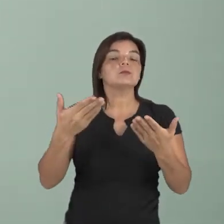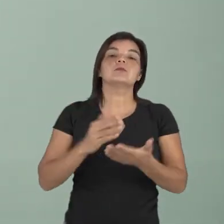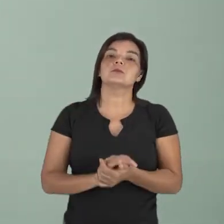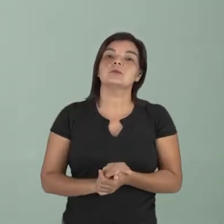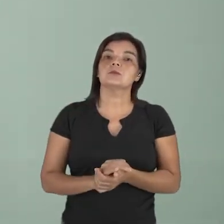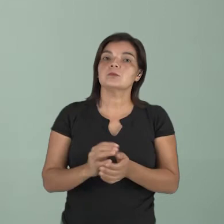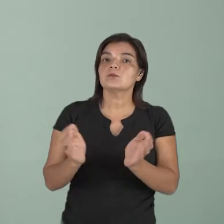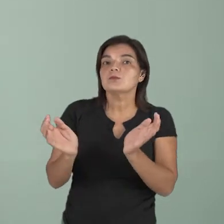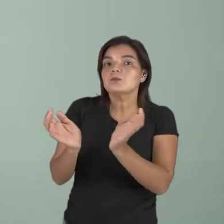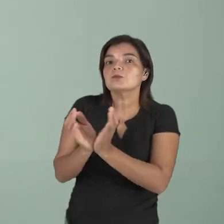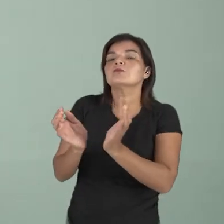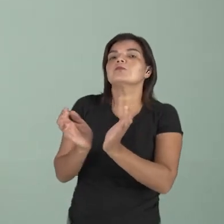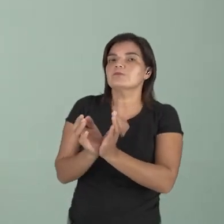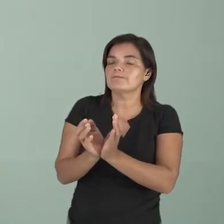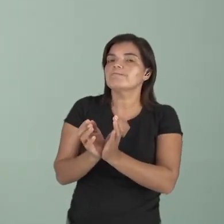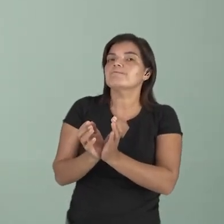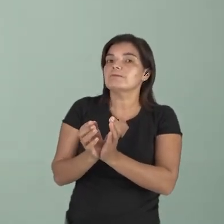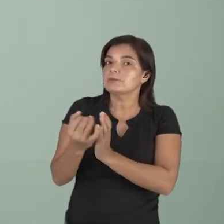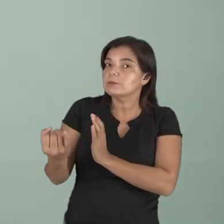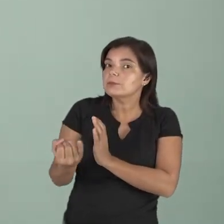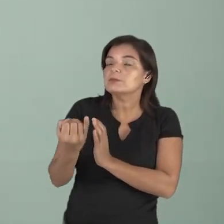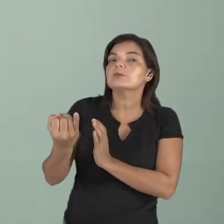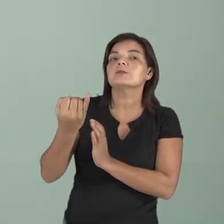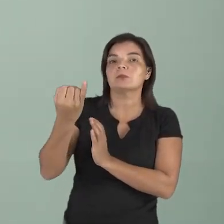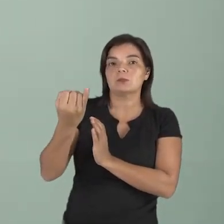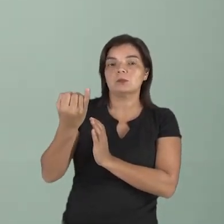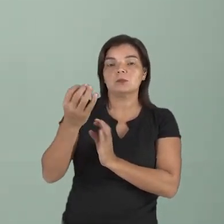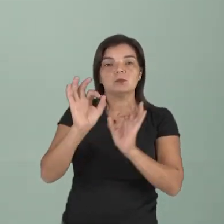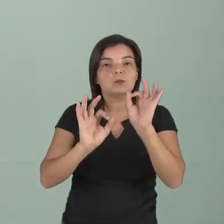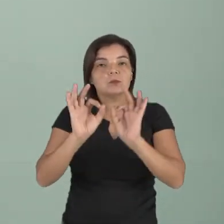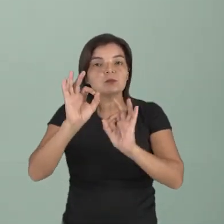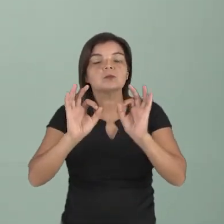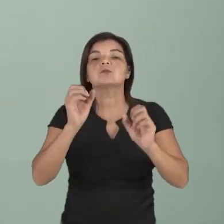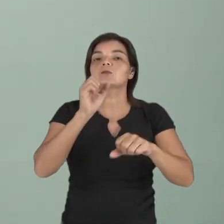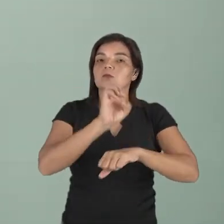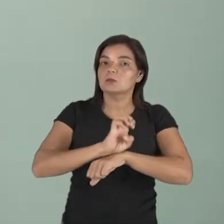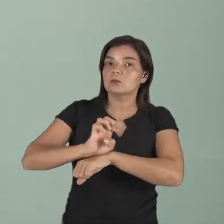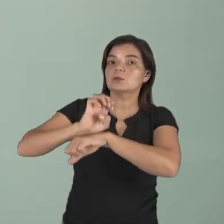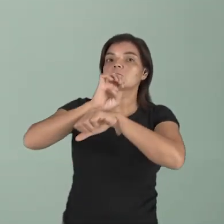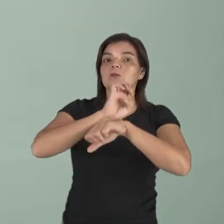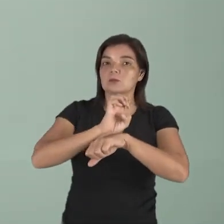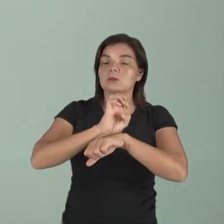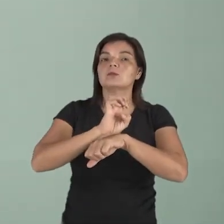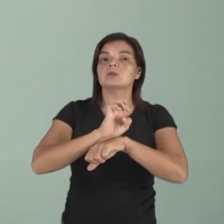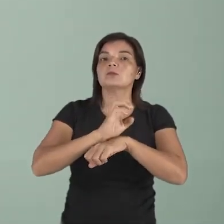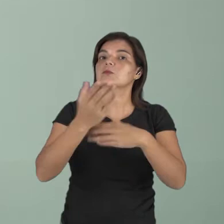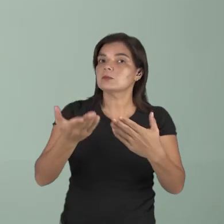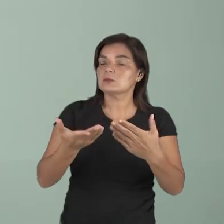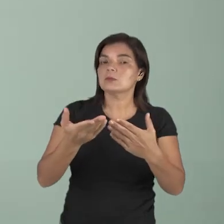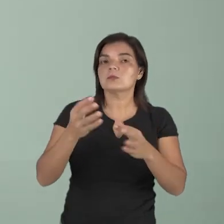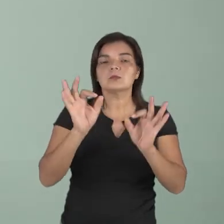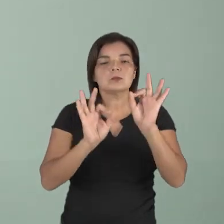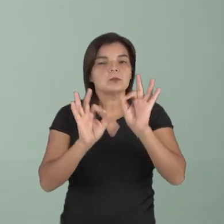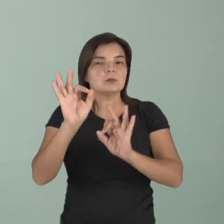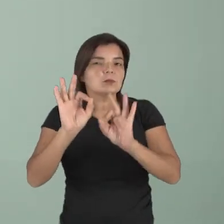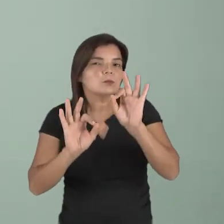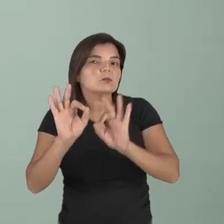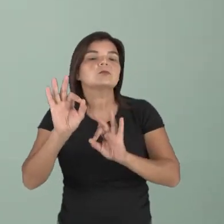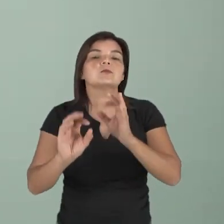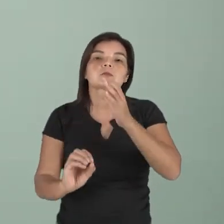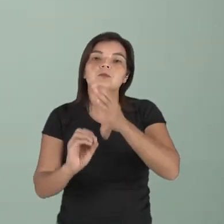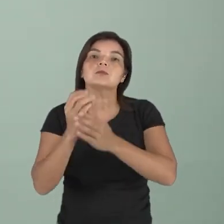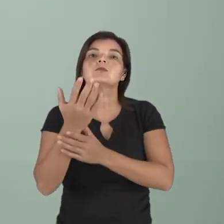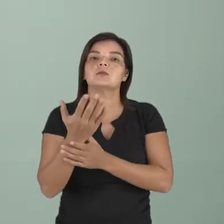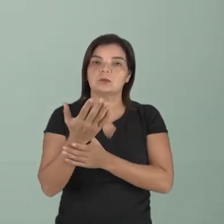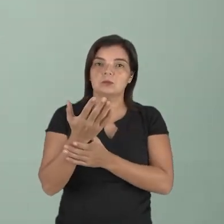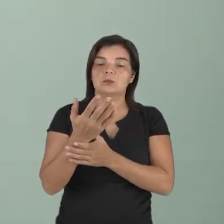que faz uma parte muito importante da construção do nosso estado. Então o nosso estado ele foi construído e passou a